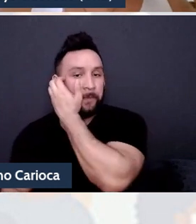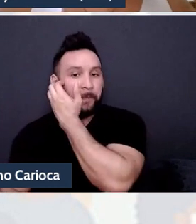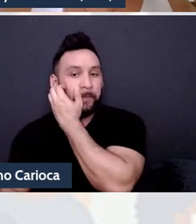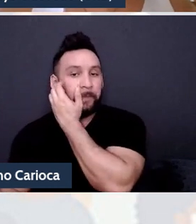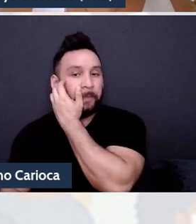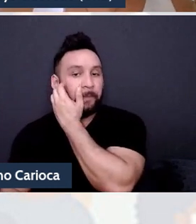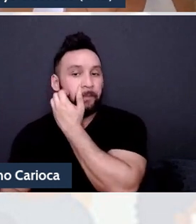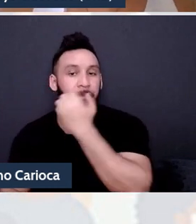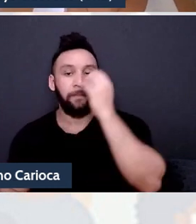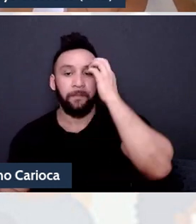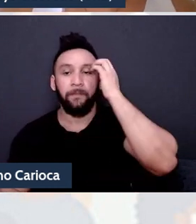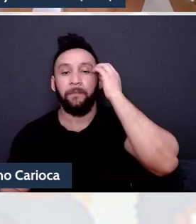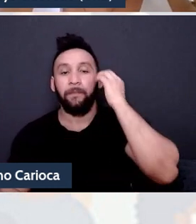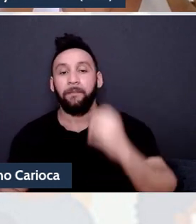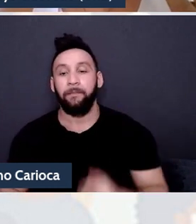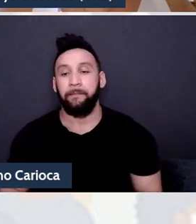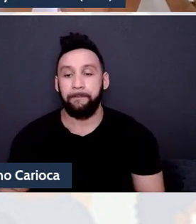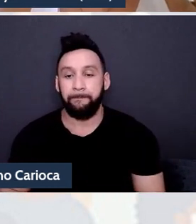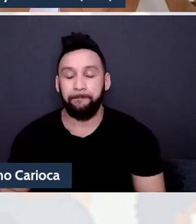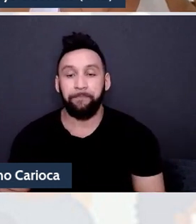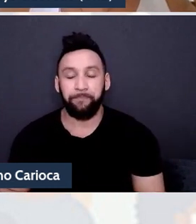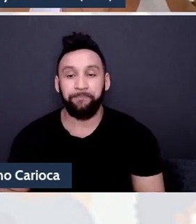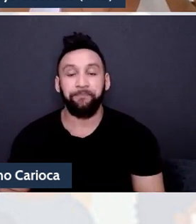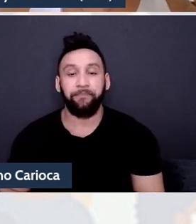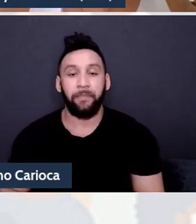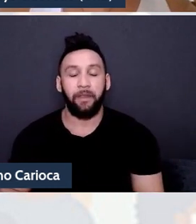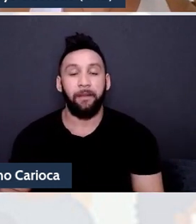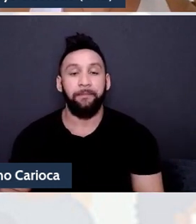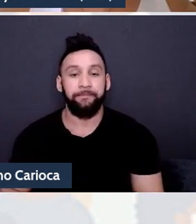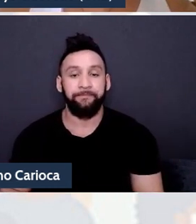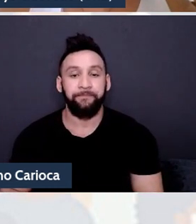uma promessa de impacto aí, né? Então vamos lá.